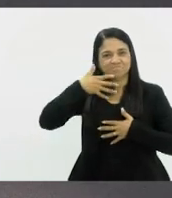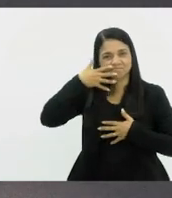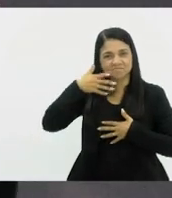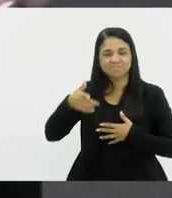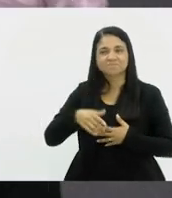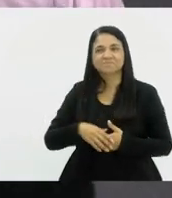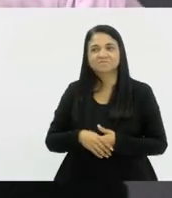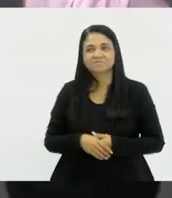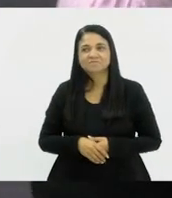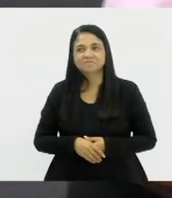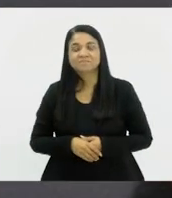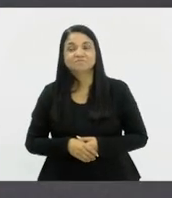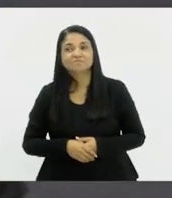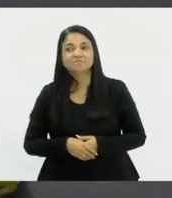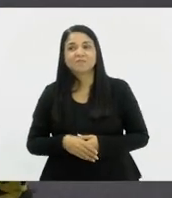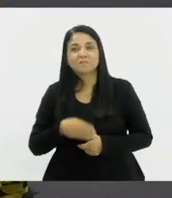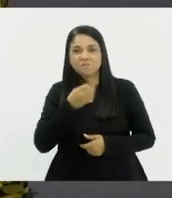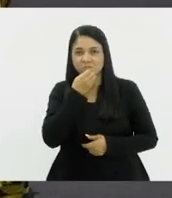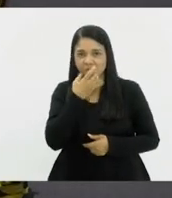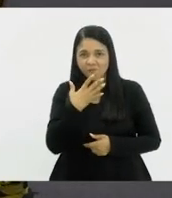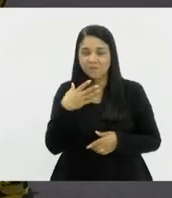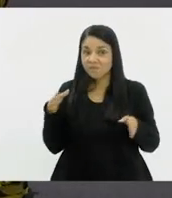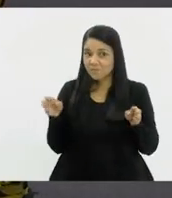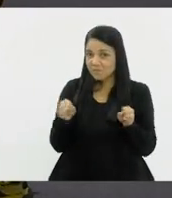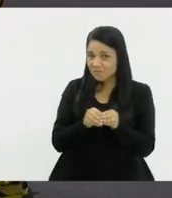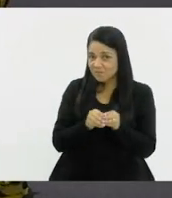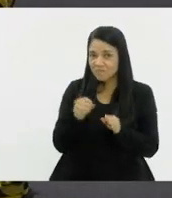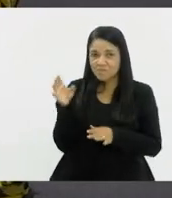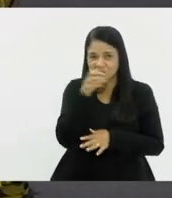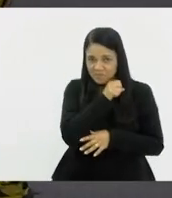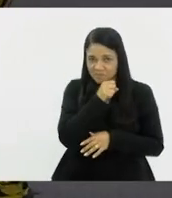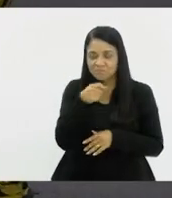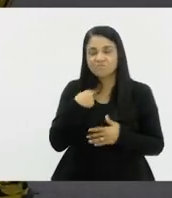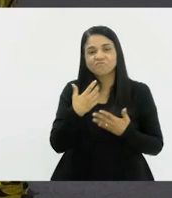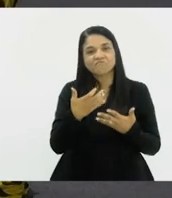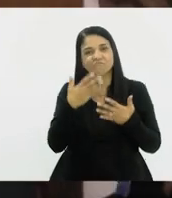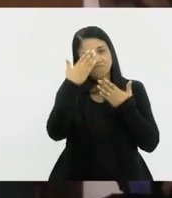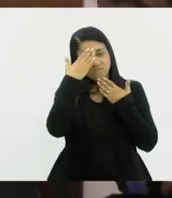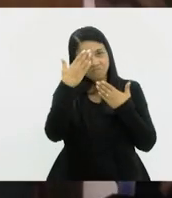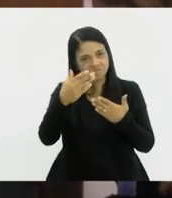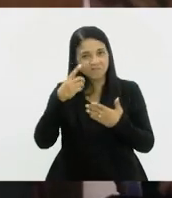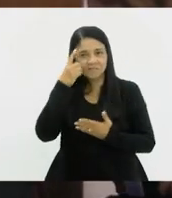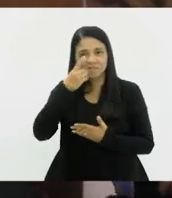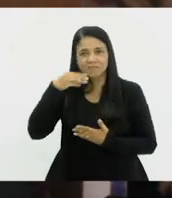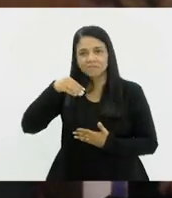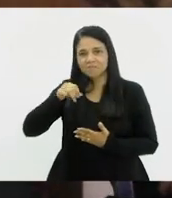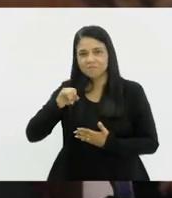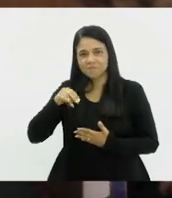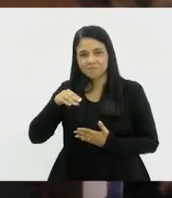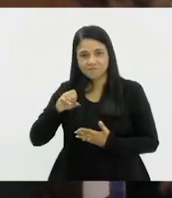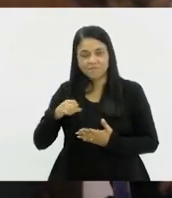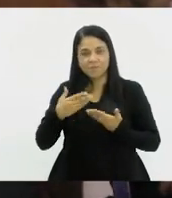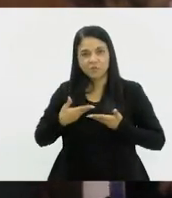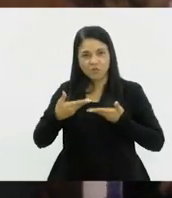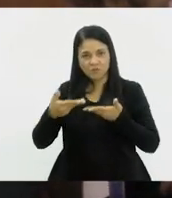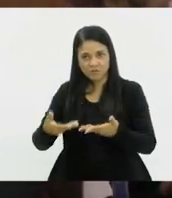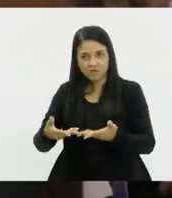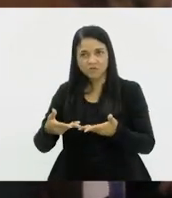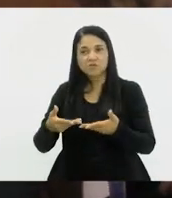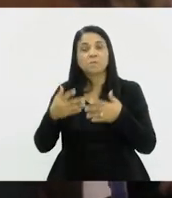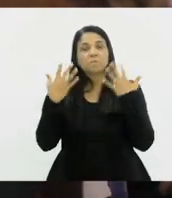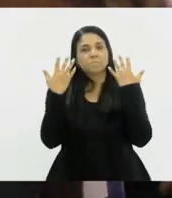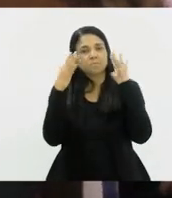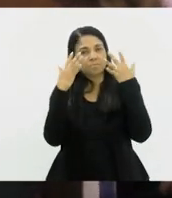Obrigado bem eu vou ser bem rápido primeiramente eu quero agradecer o deputado Carlos mque pelo pelo convite quero